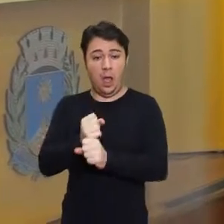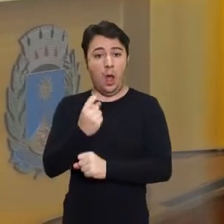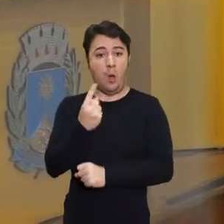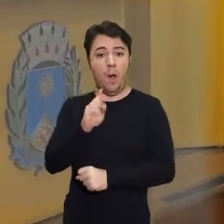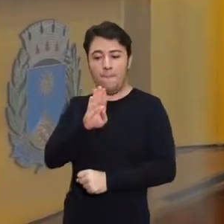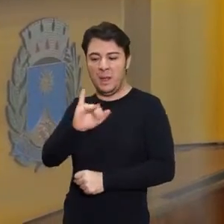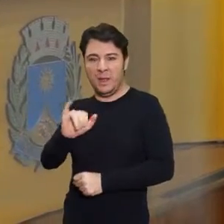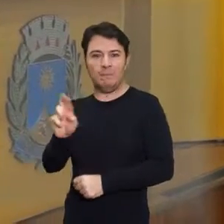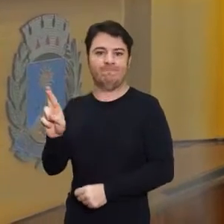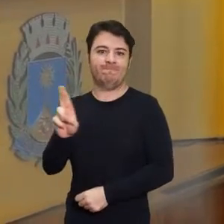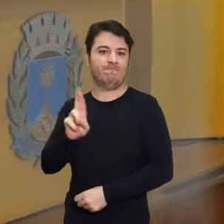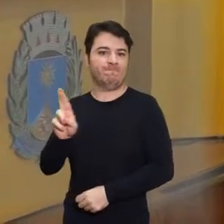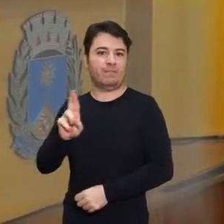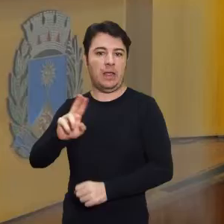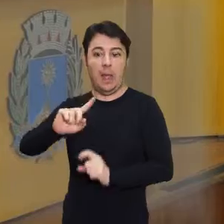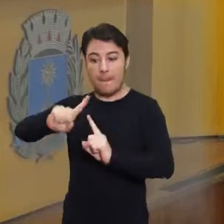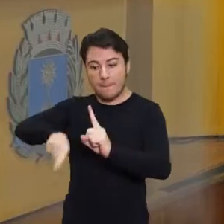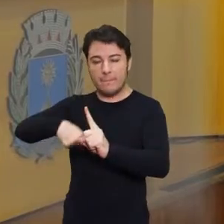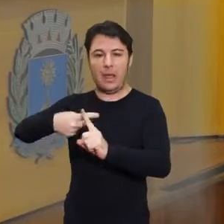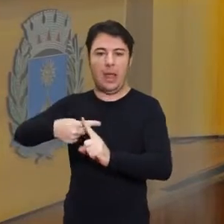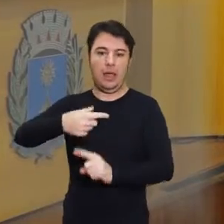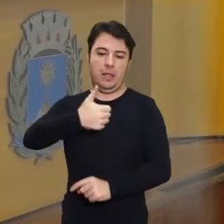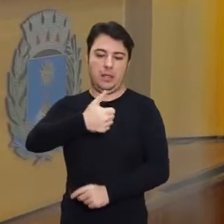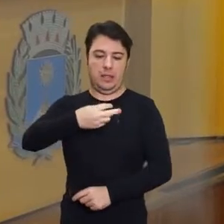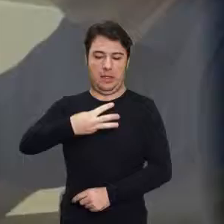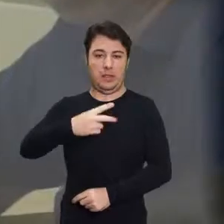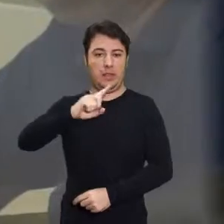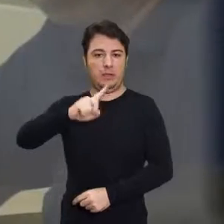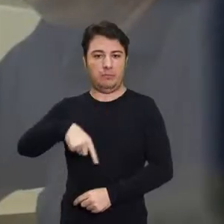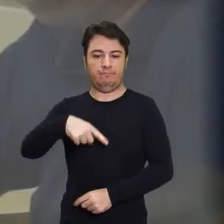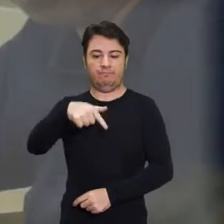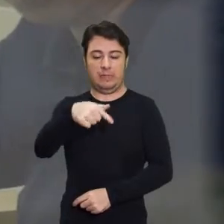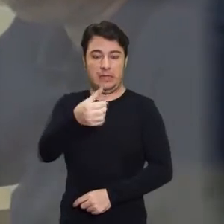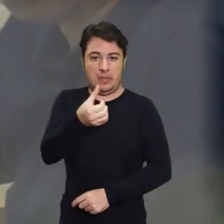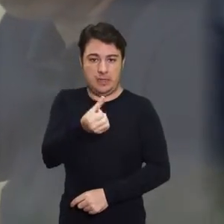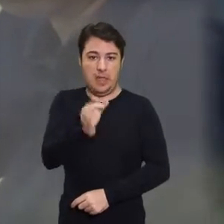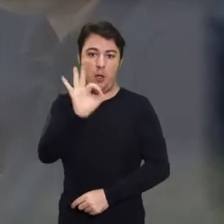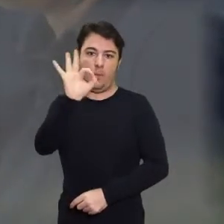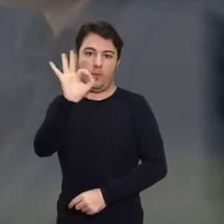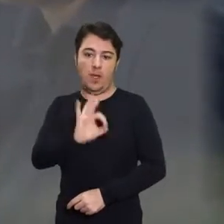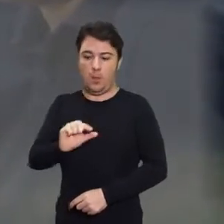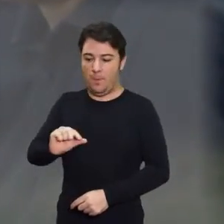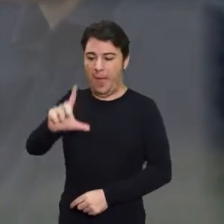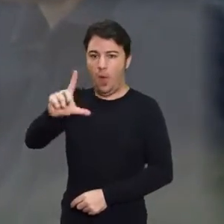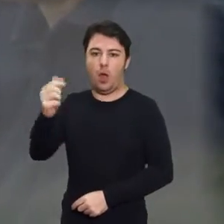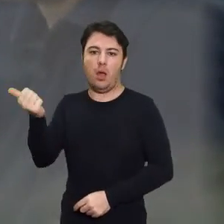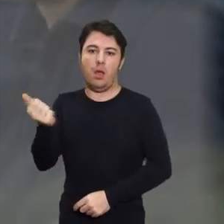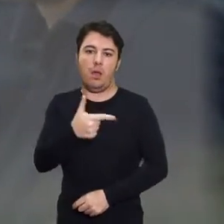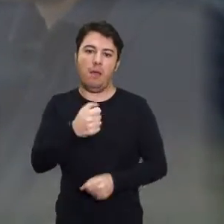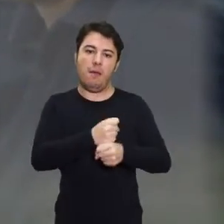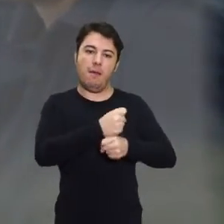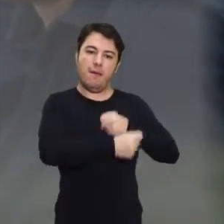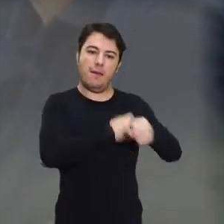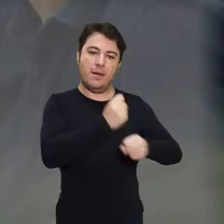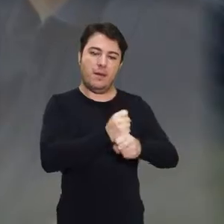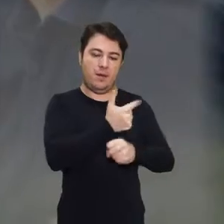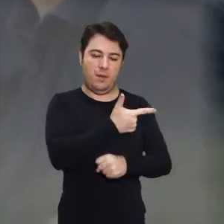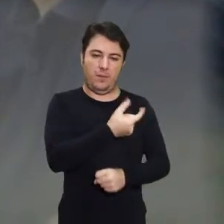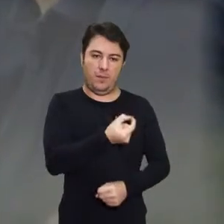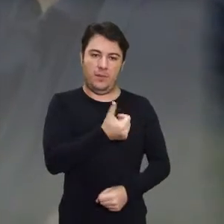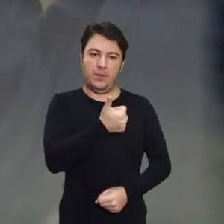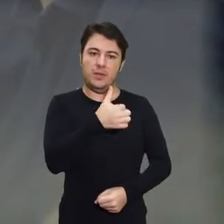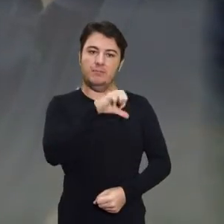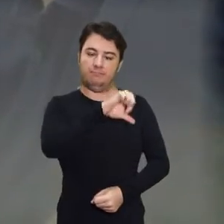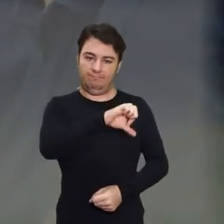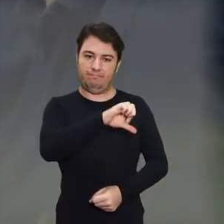orçamentária do município será de aproximadamente um bilhão de reais o que representa um acréscimo de 13 pontos 76